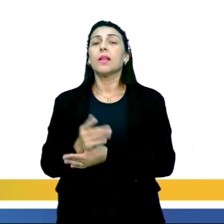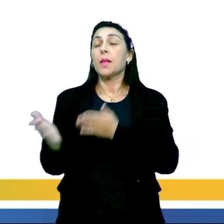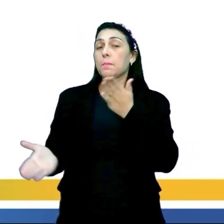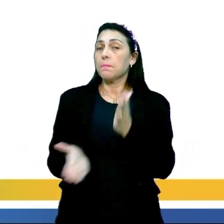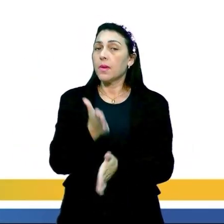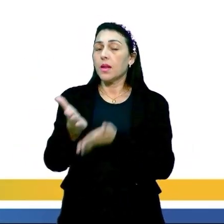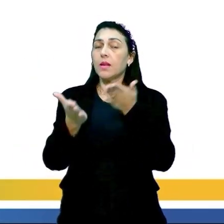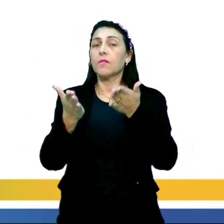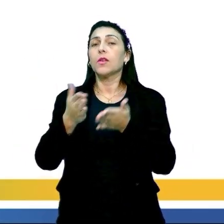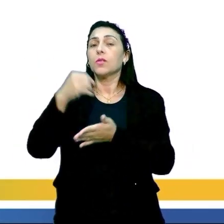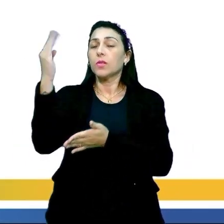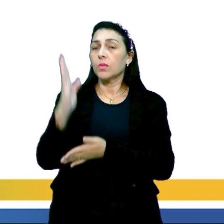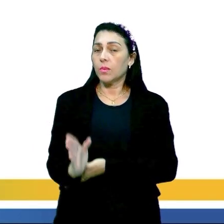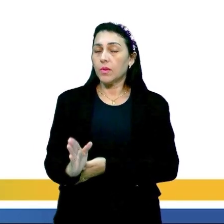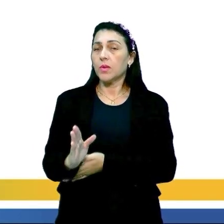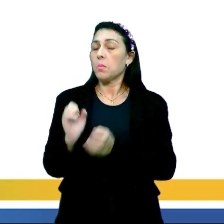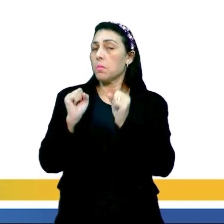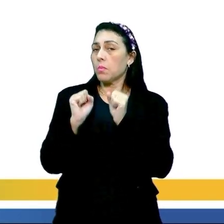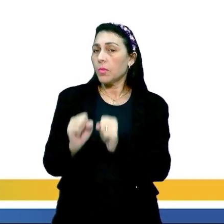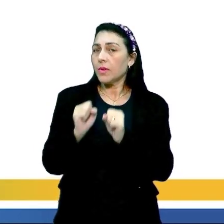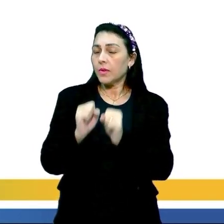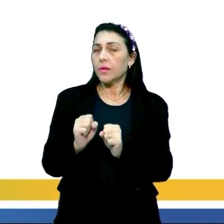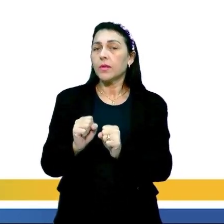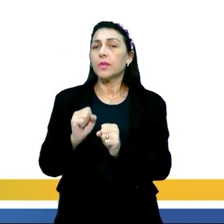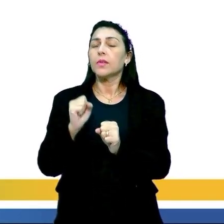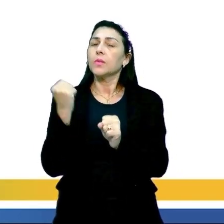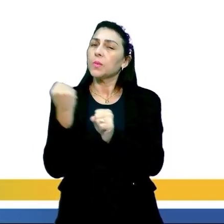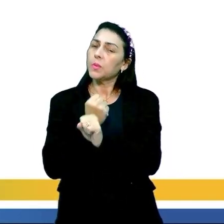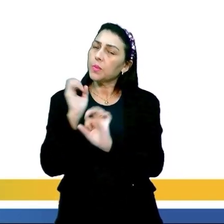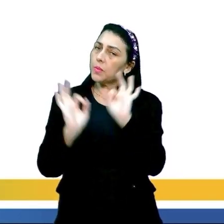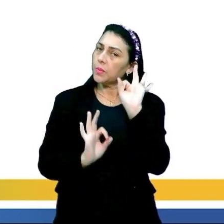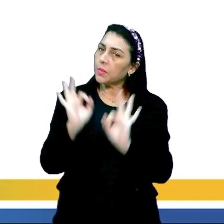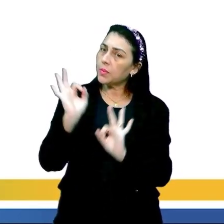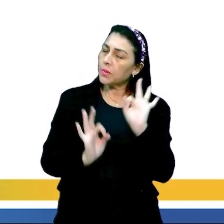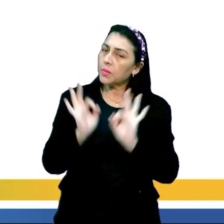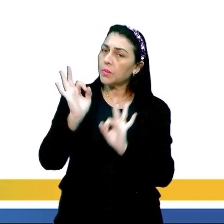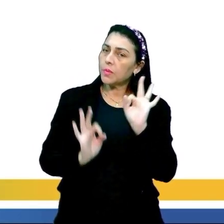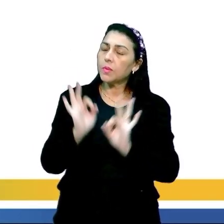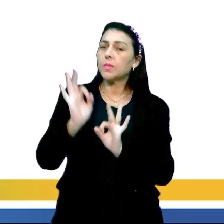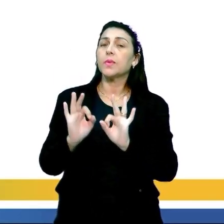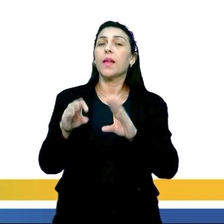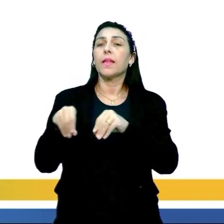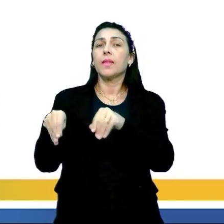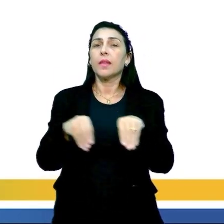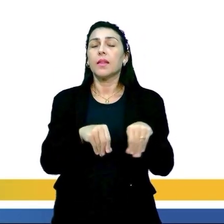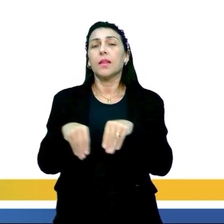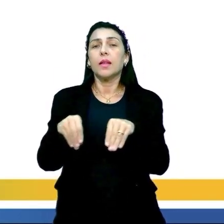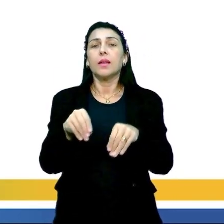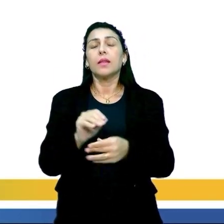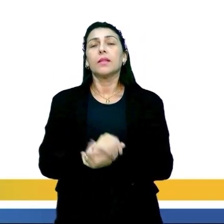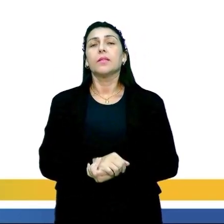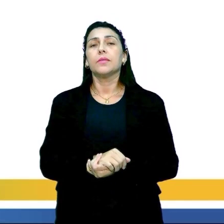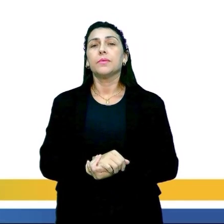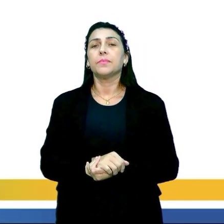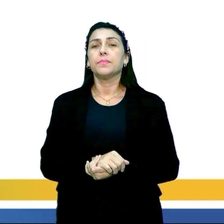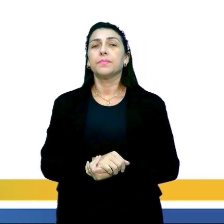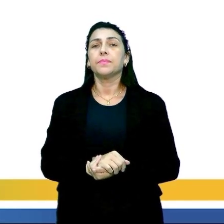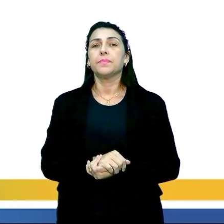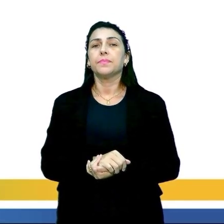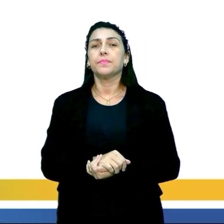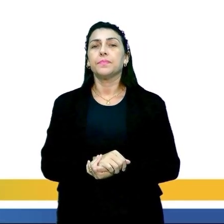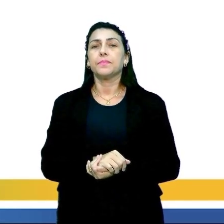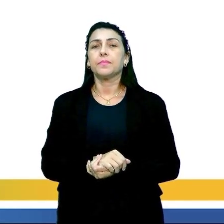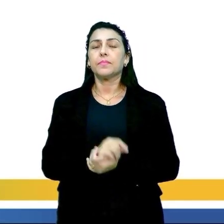maravilhas do nosso Brasil, que aqui eles poderiam construir coisas, poderiam adquirir terras, enfim. A